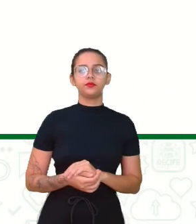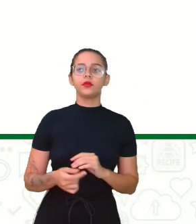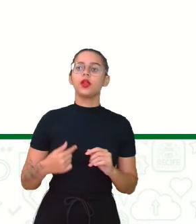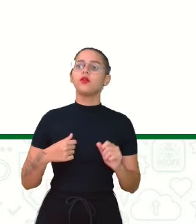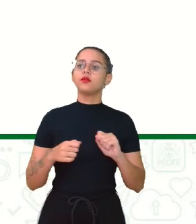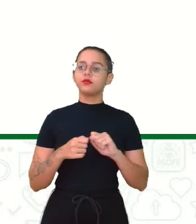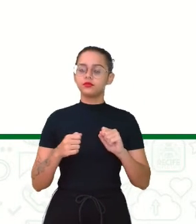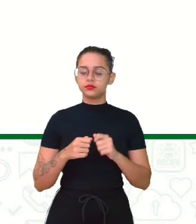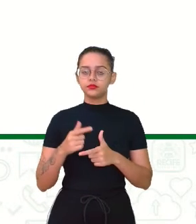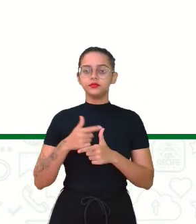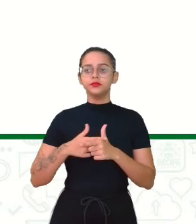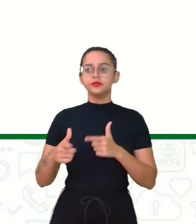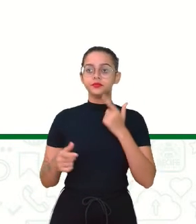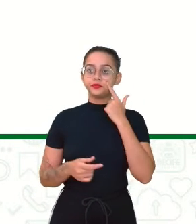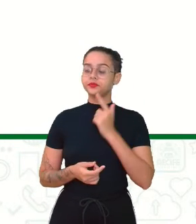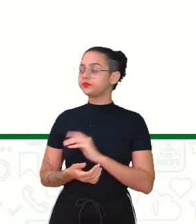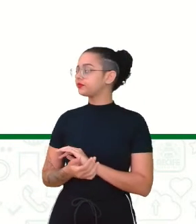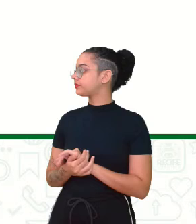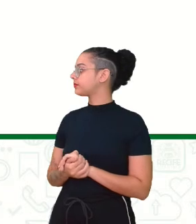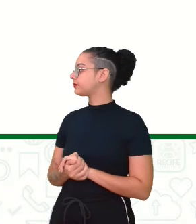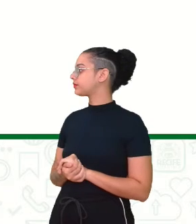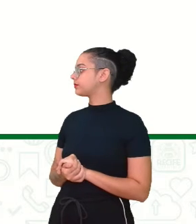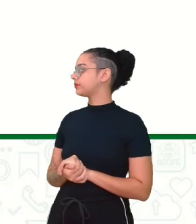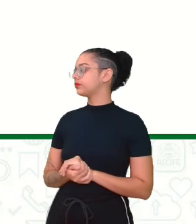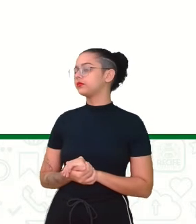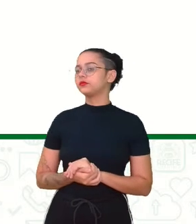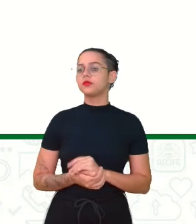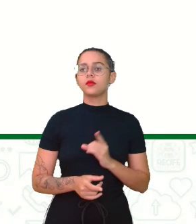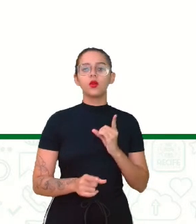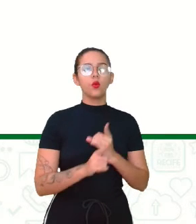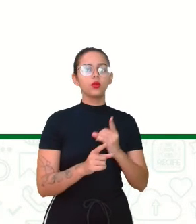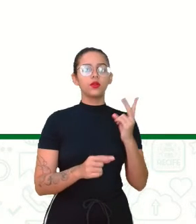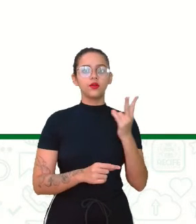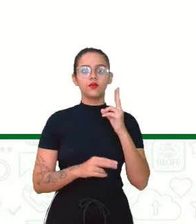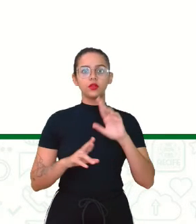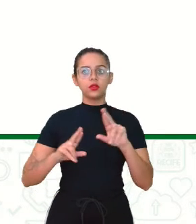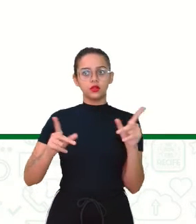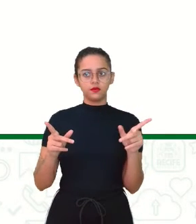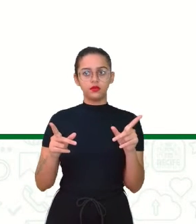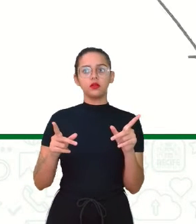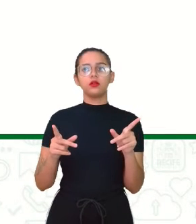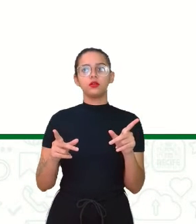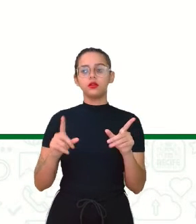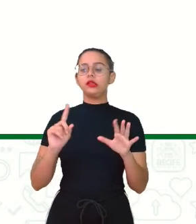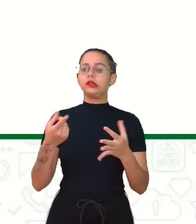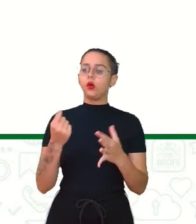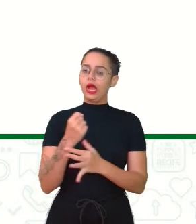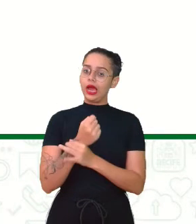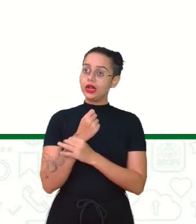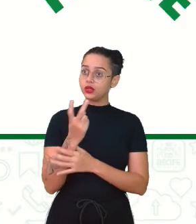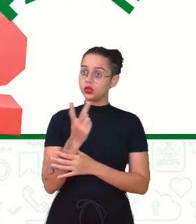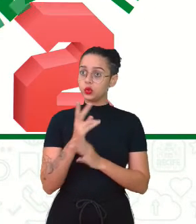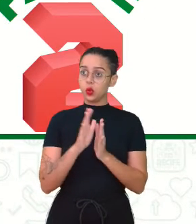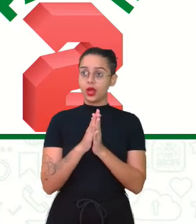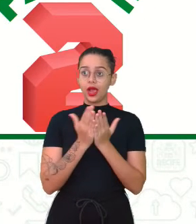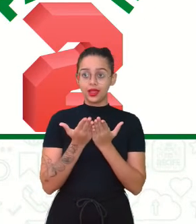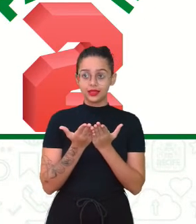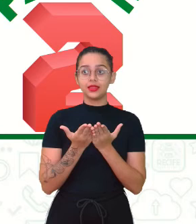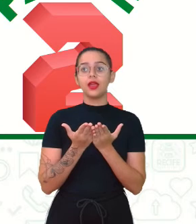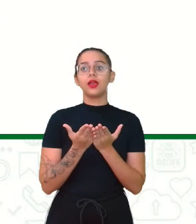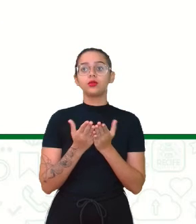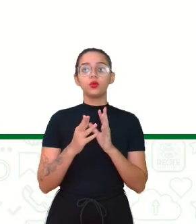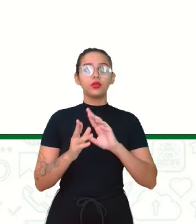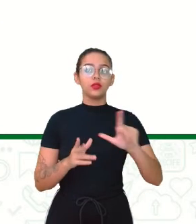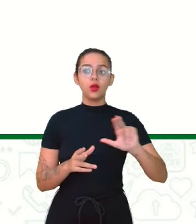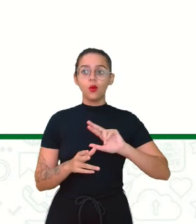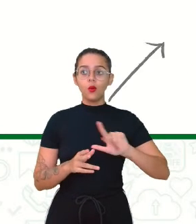fiz essas divisões e observa que eu encontrei valores diferentes. Então, isso garante que esses dois cadernos, eles